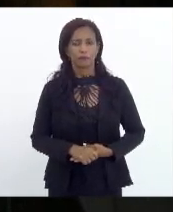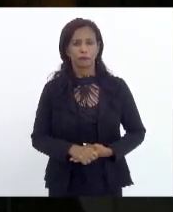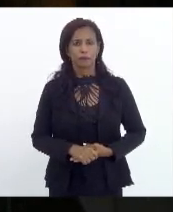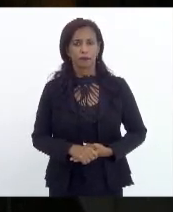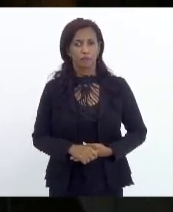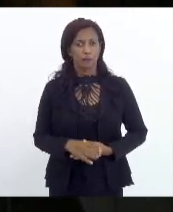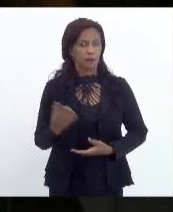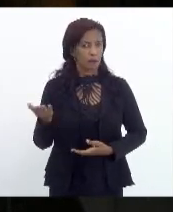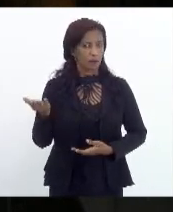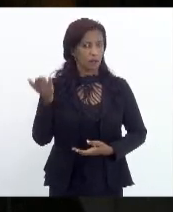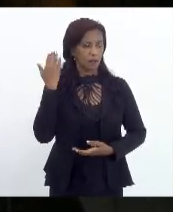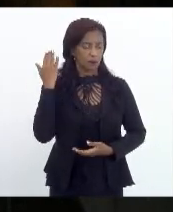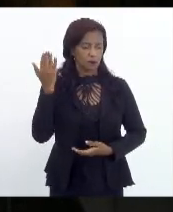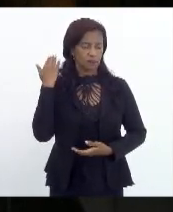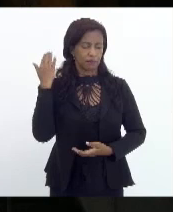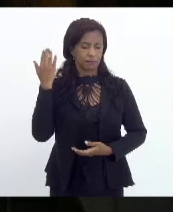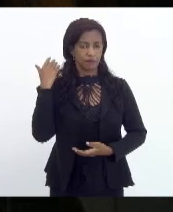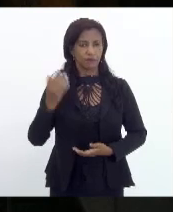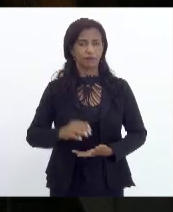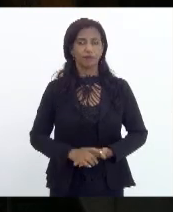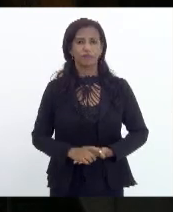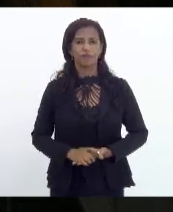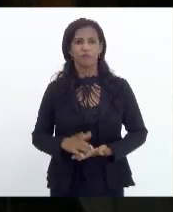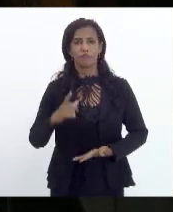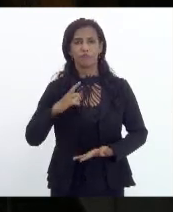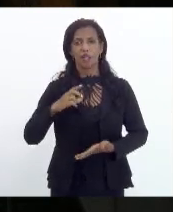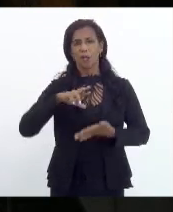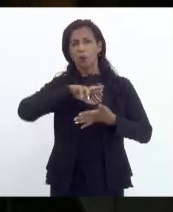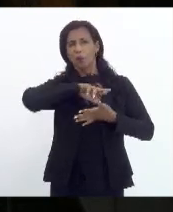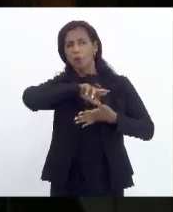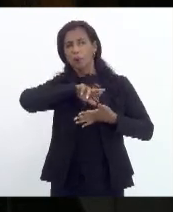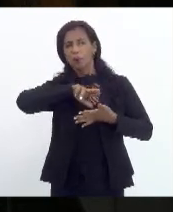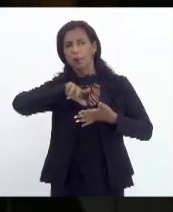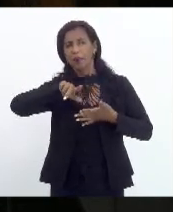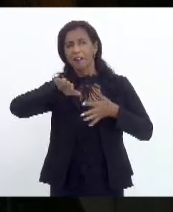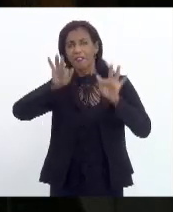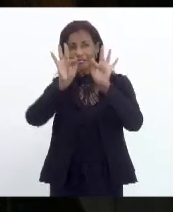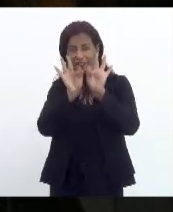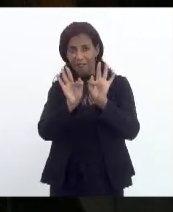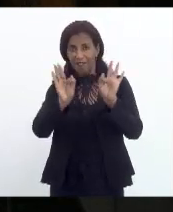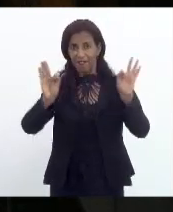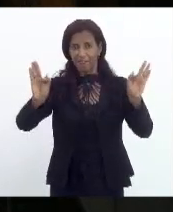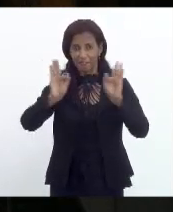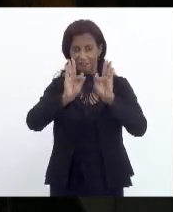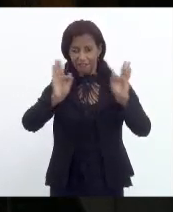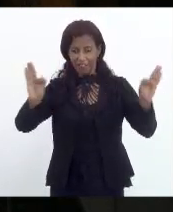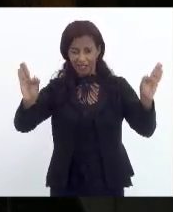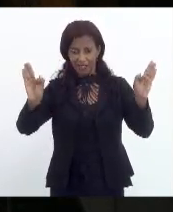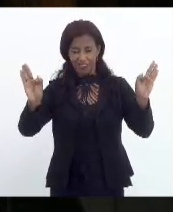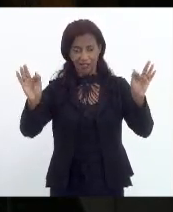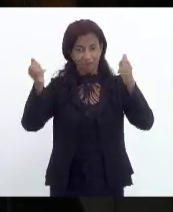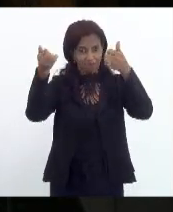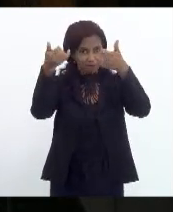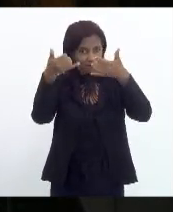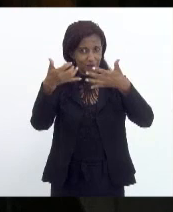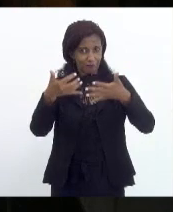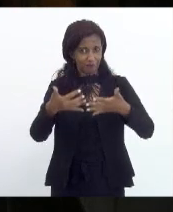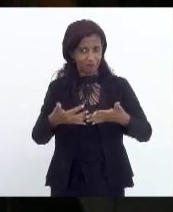e lá atrás tem uma célebre frase definida